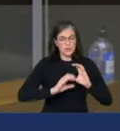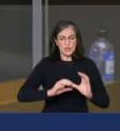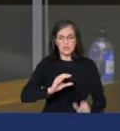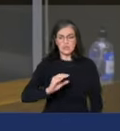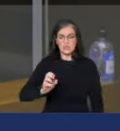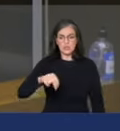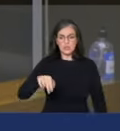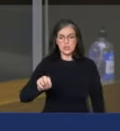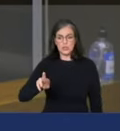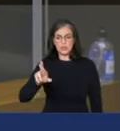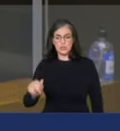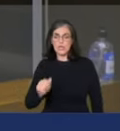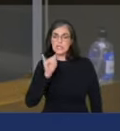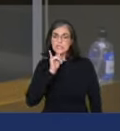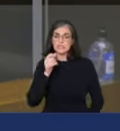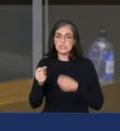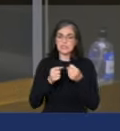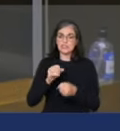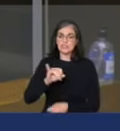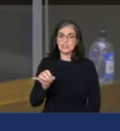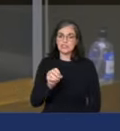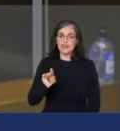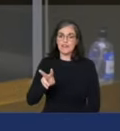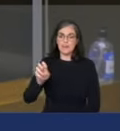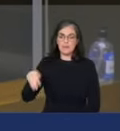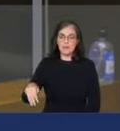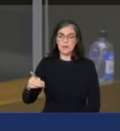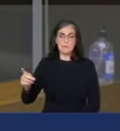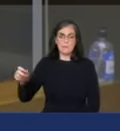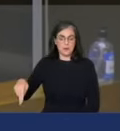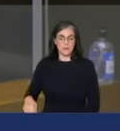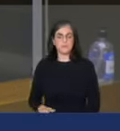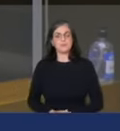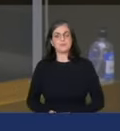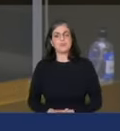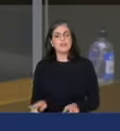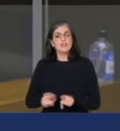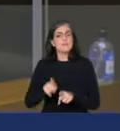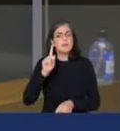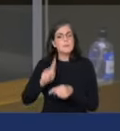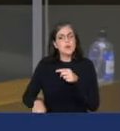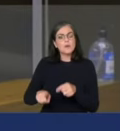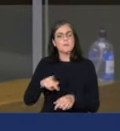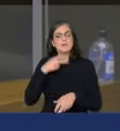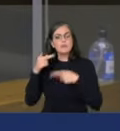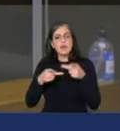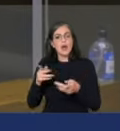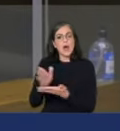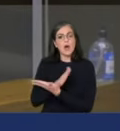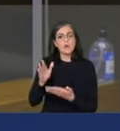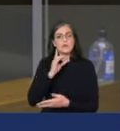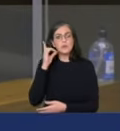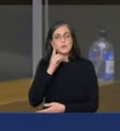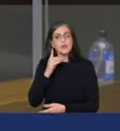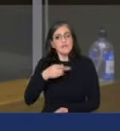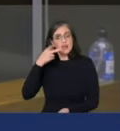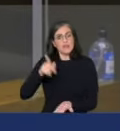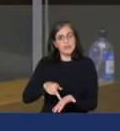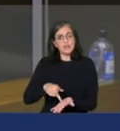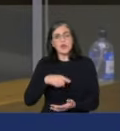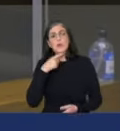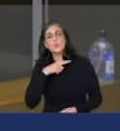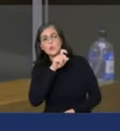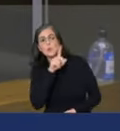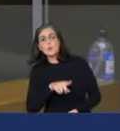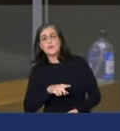com a Jovem Pan censura de Deputados que ousam falar a verdade e questionar o processo eleitoral e